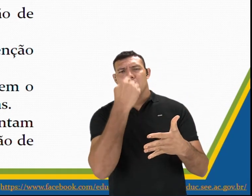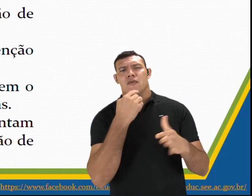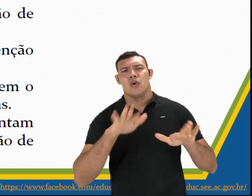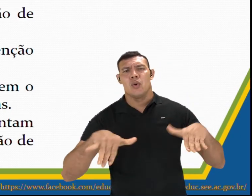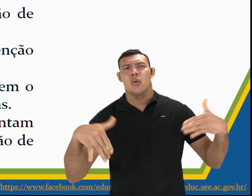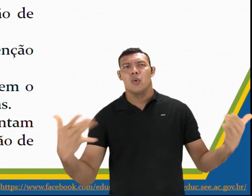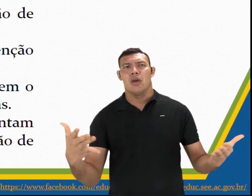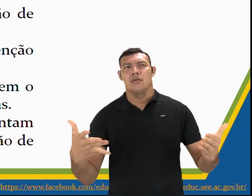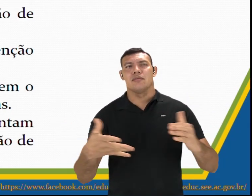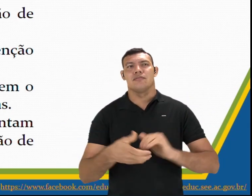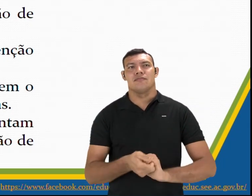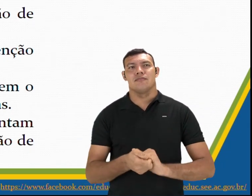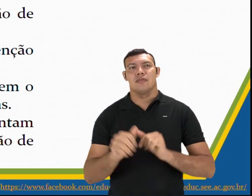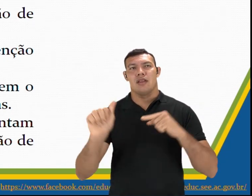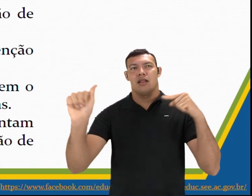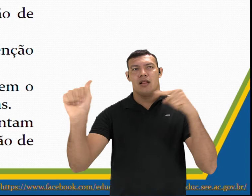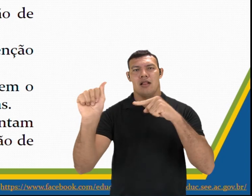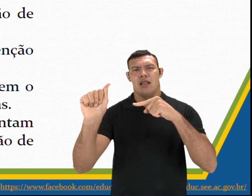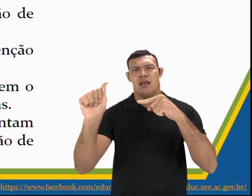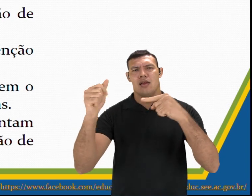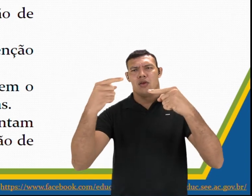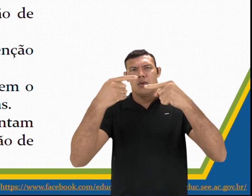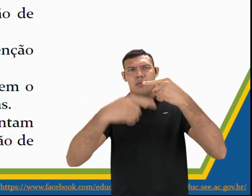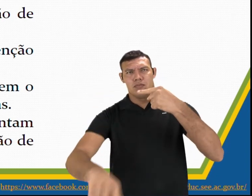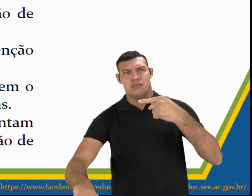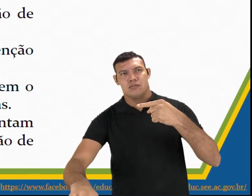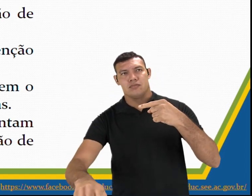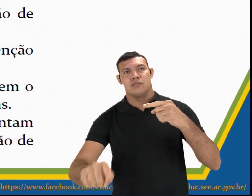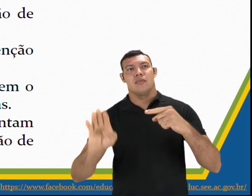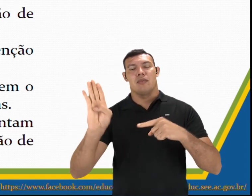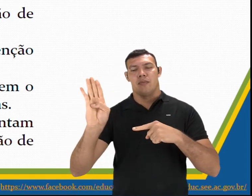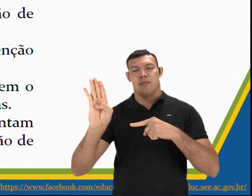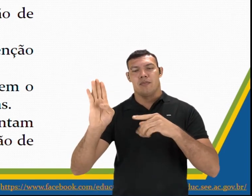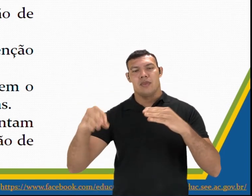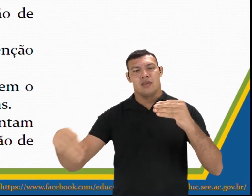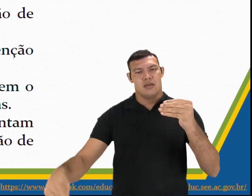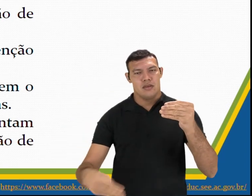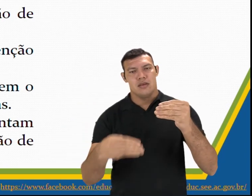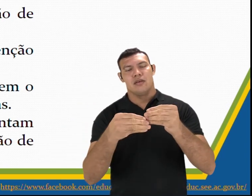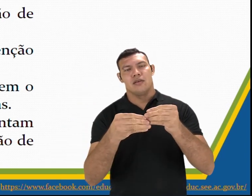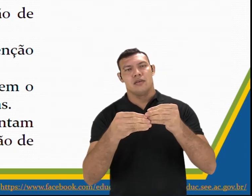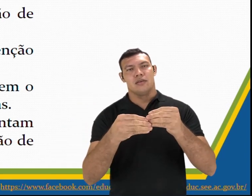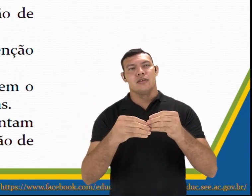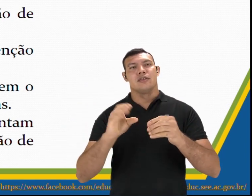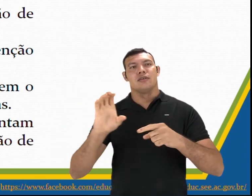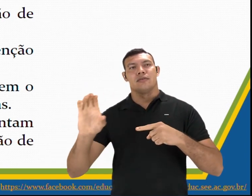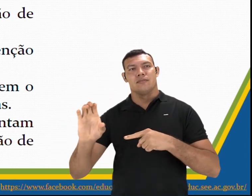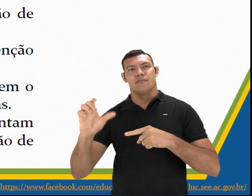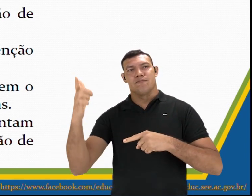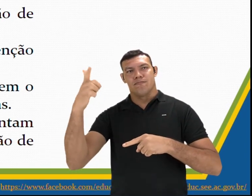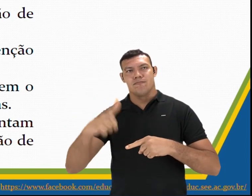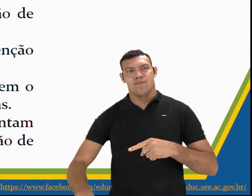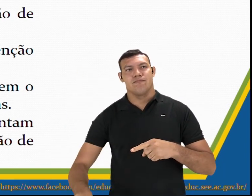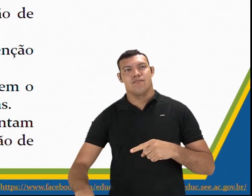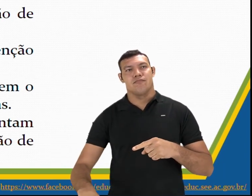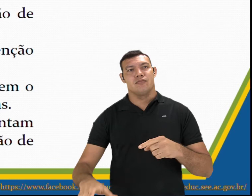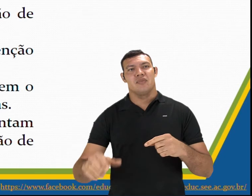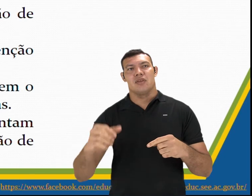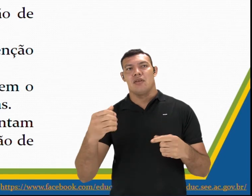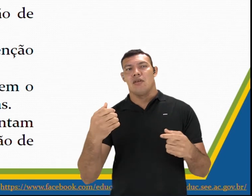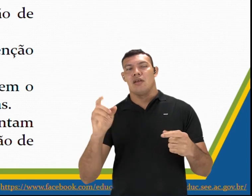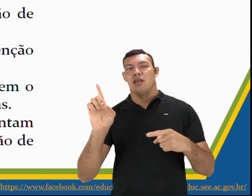função contraditória, complementar, redundante, indispensável ou